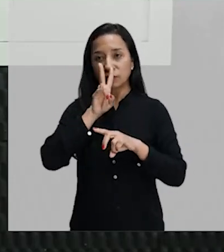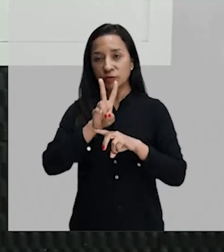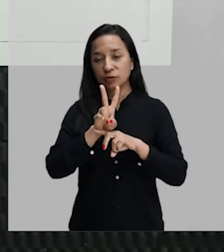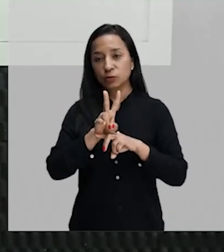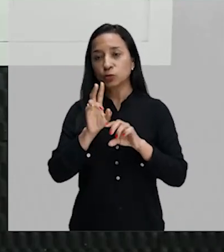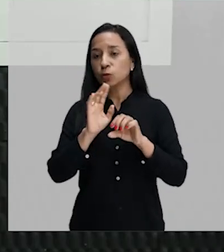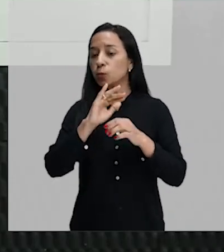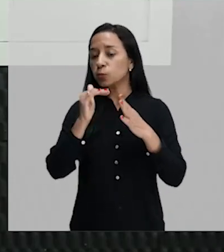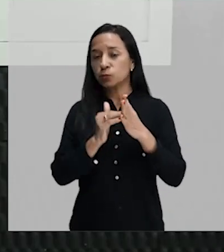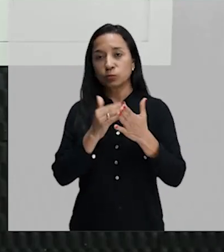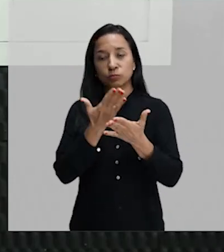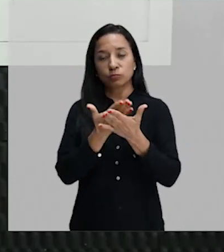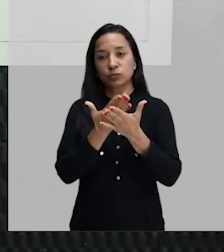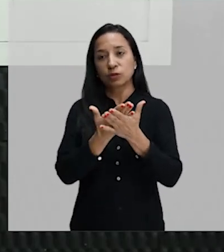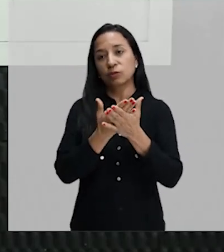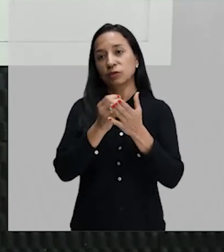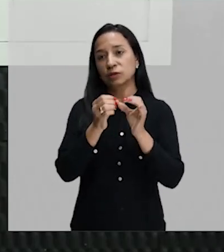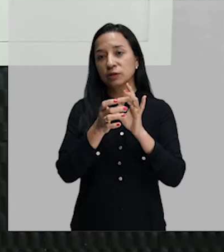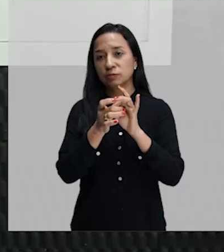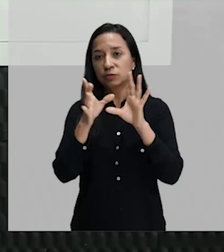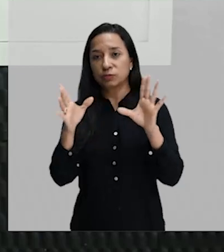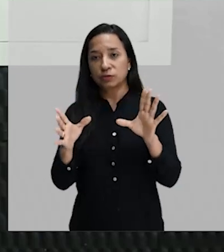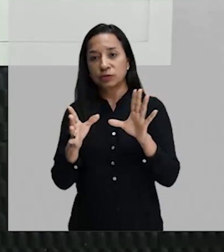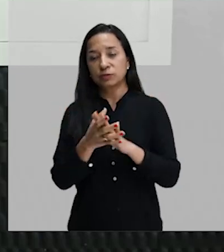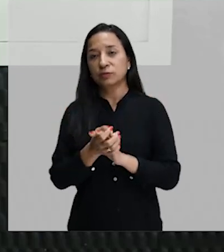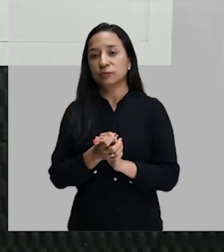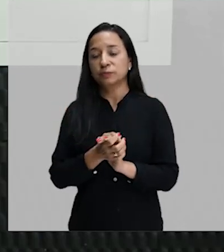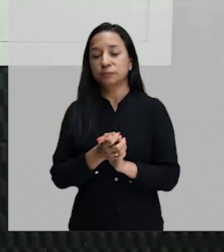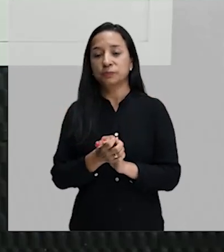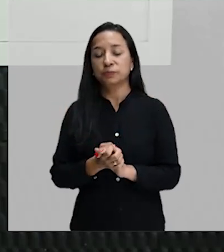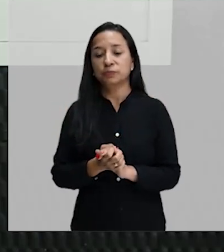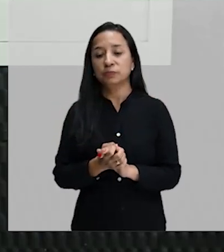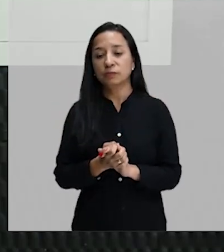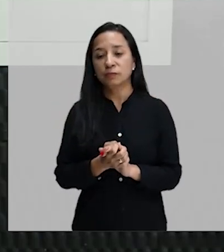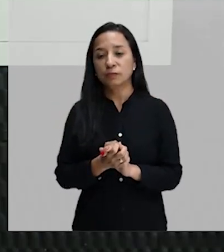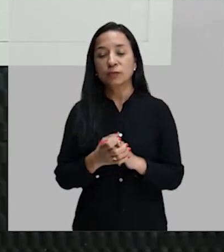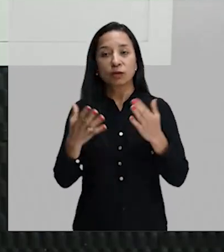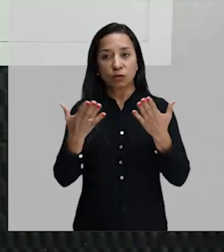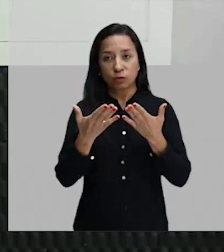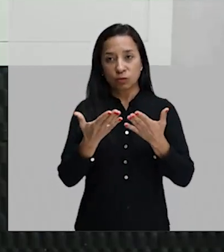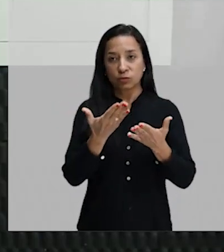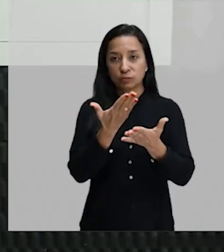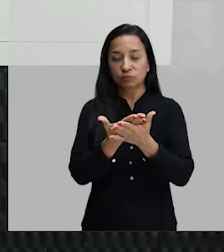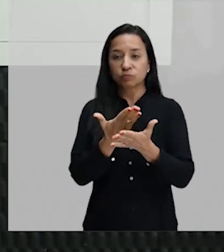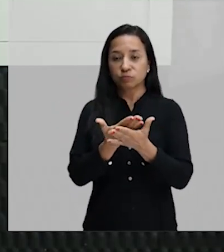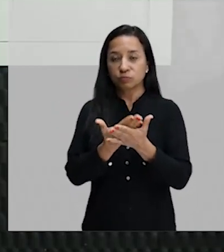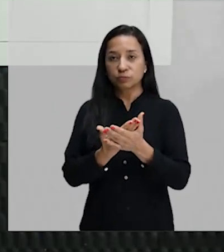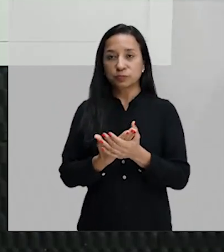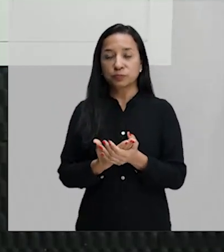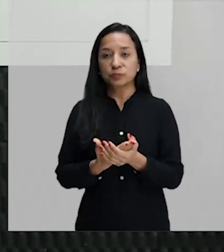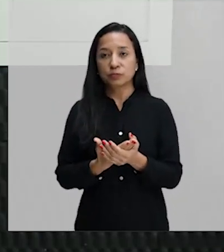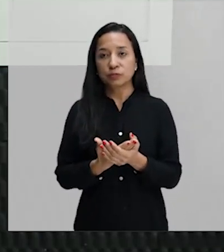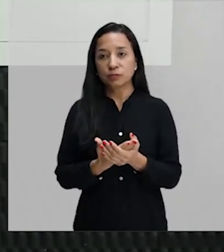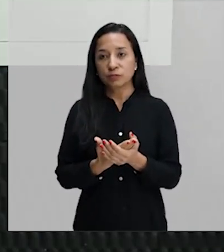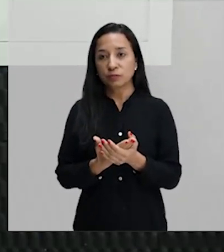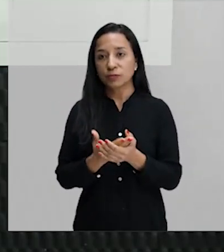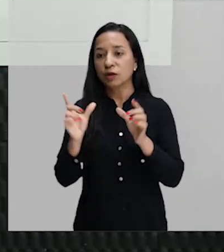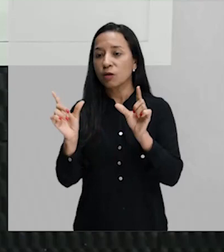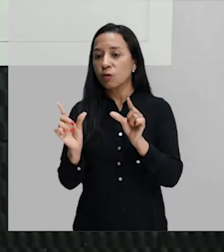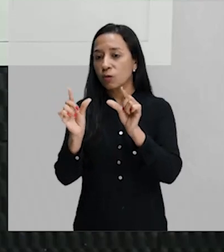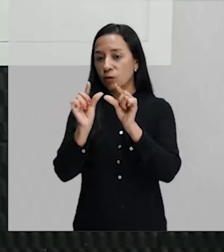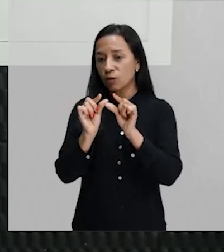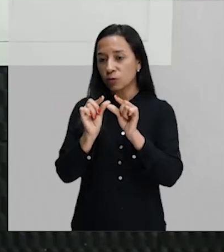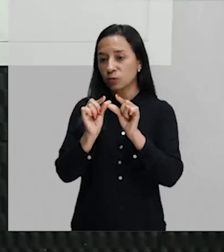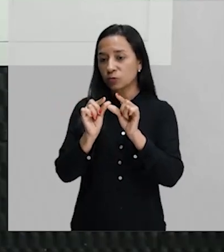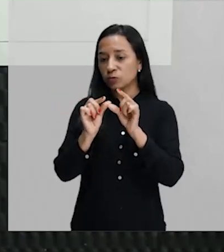disponíveis para você ficar atualizado aí no assunto. Beleza? Bom, turminha, hoje a gente vai estudar redução